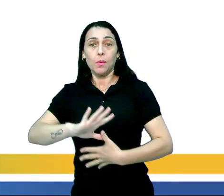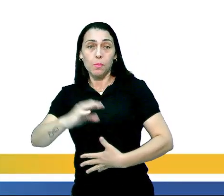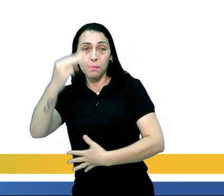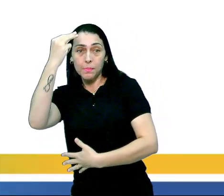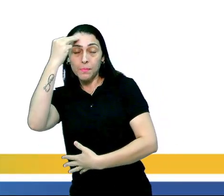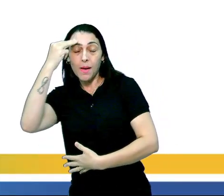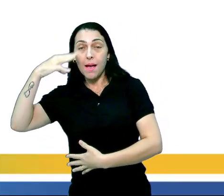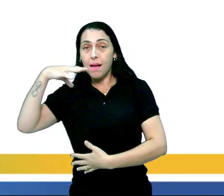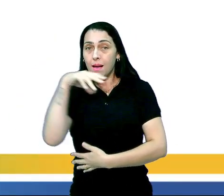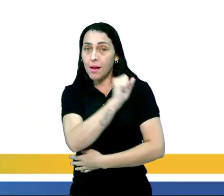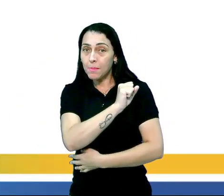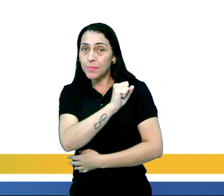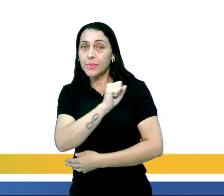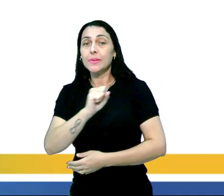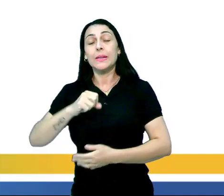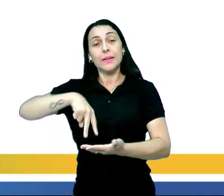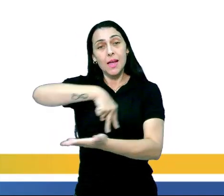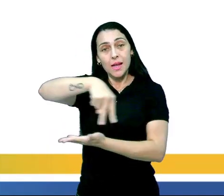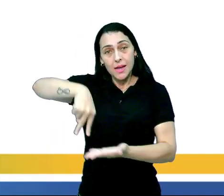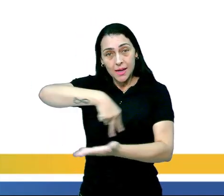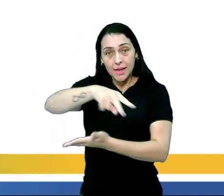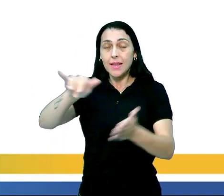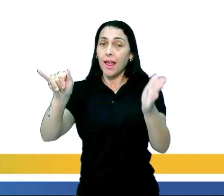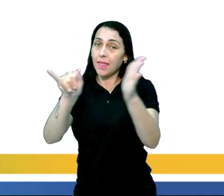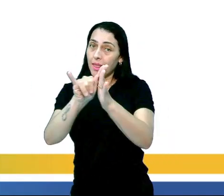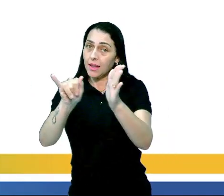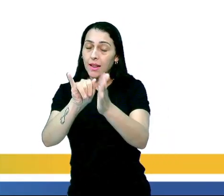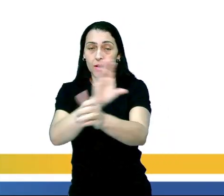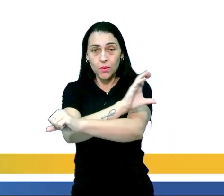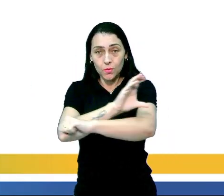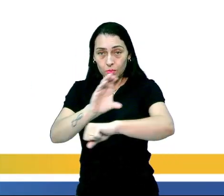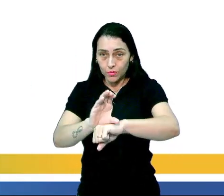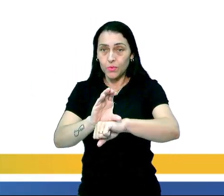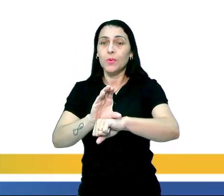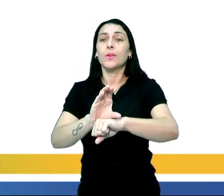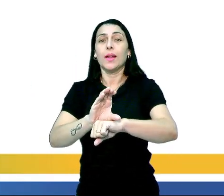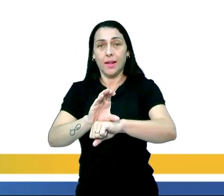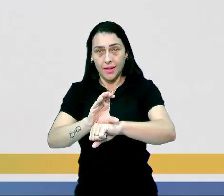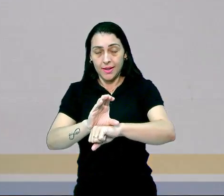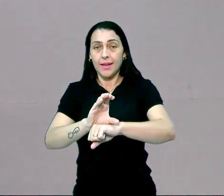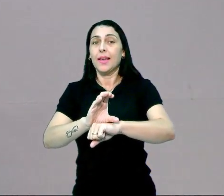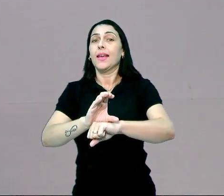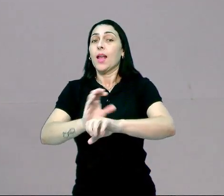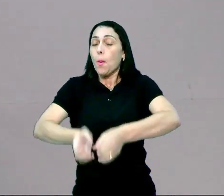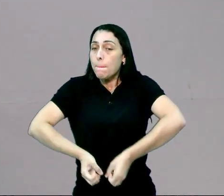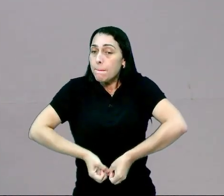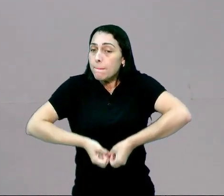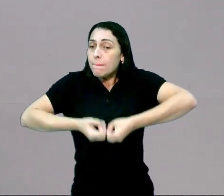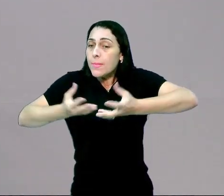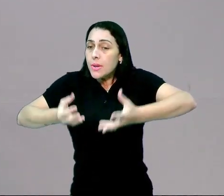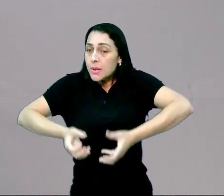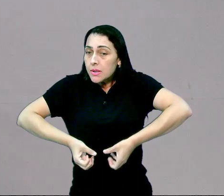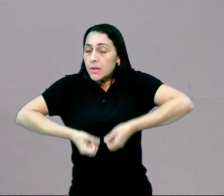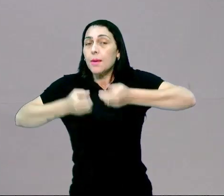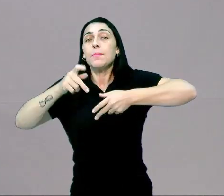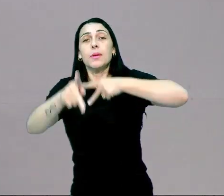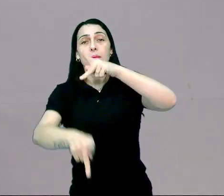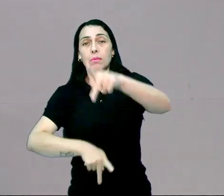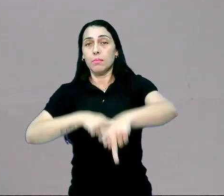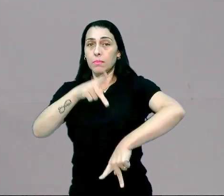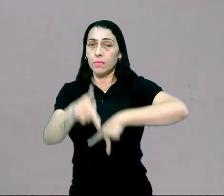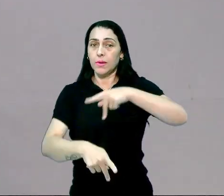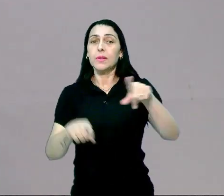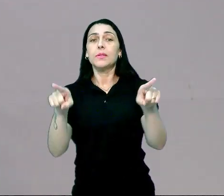aqui rapidamente sobre dança. A gente já entendeu que a dança tem essa identidade cultural, ela vai fazer esse vislumbre com